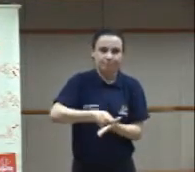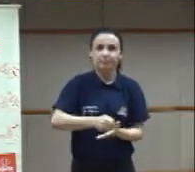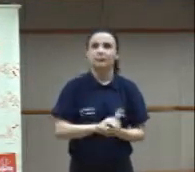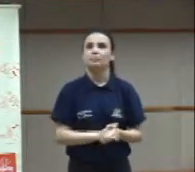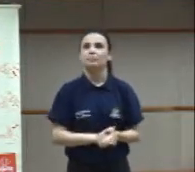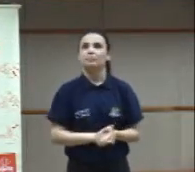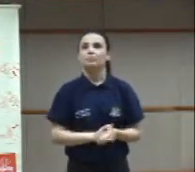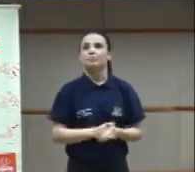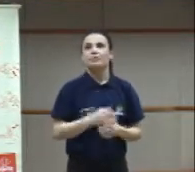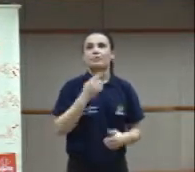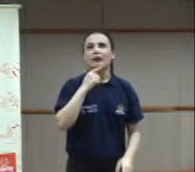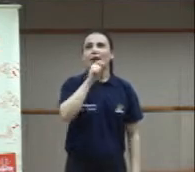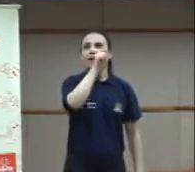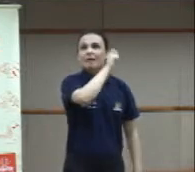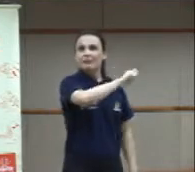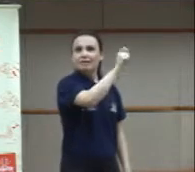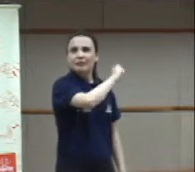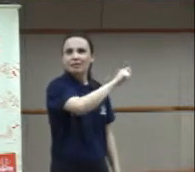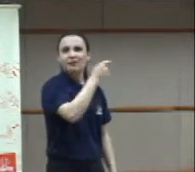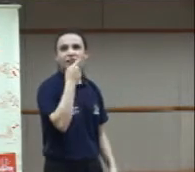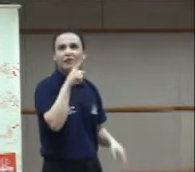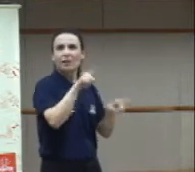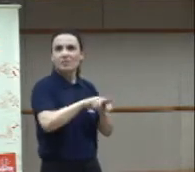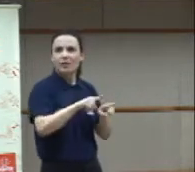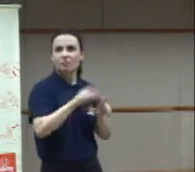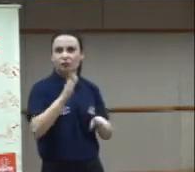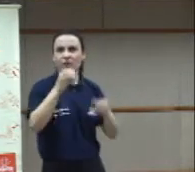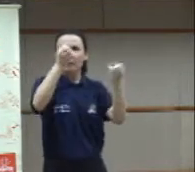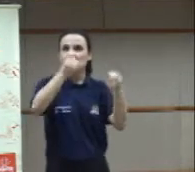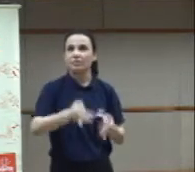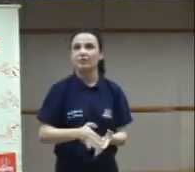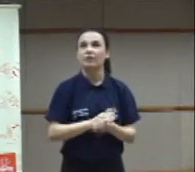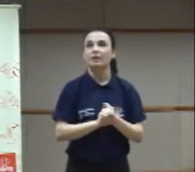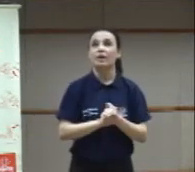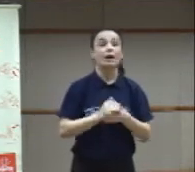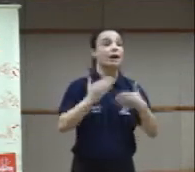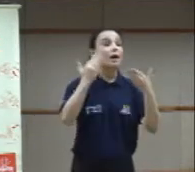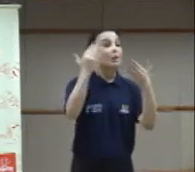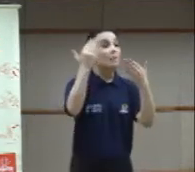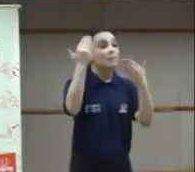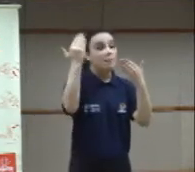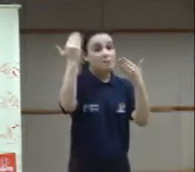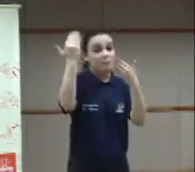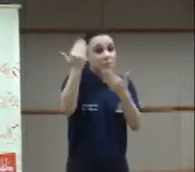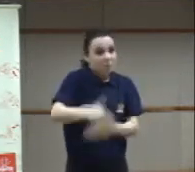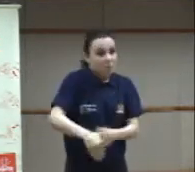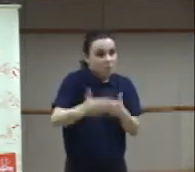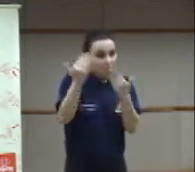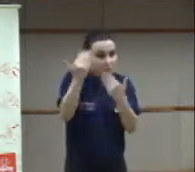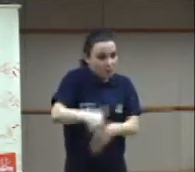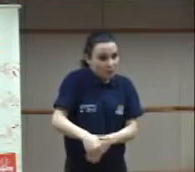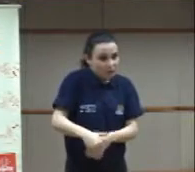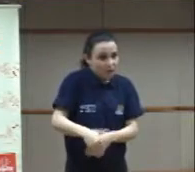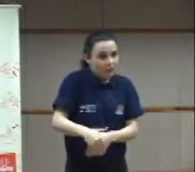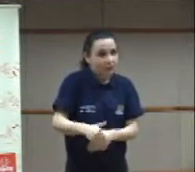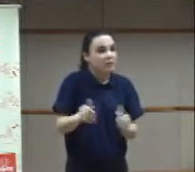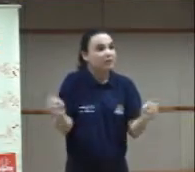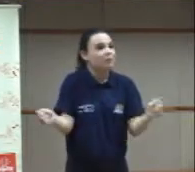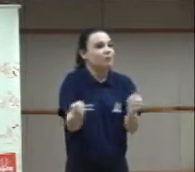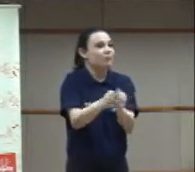Escrever no quadro e falar a mesma coisa, eu já falei para vocês. Provas com intérpretes, tanto para alunos dos